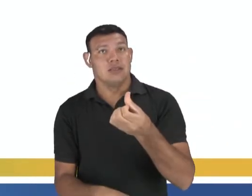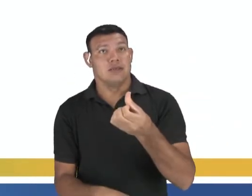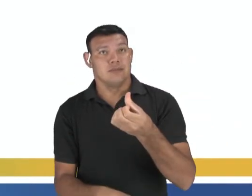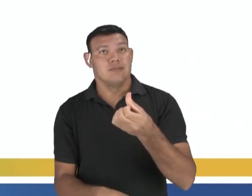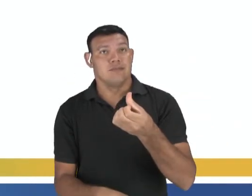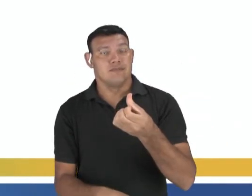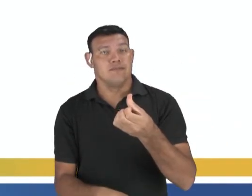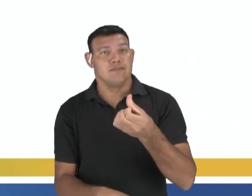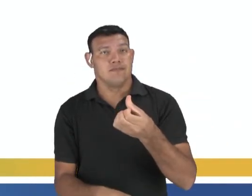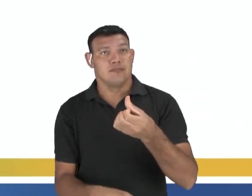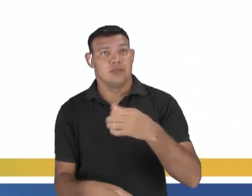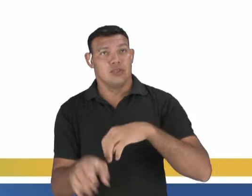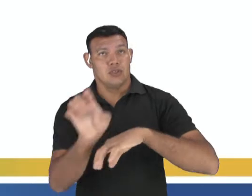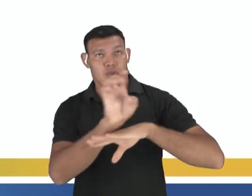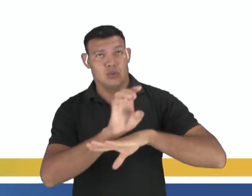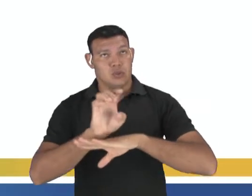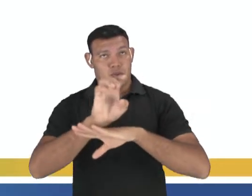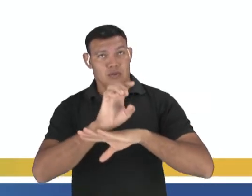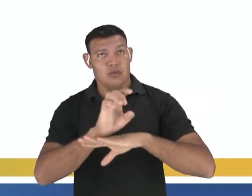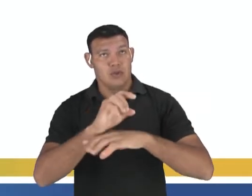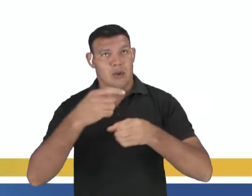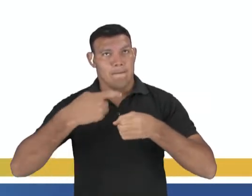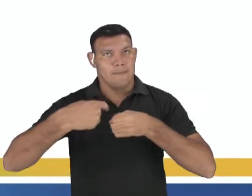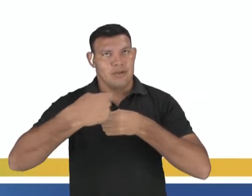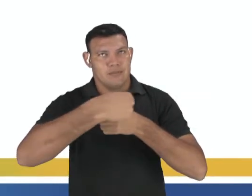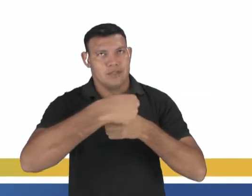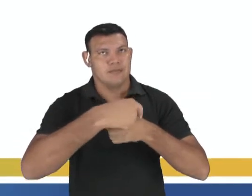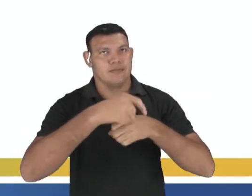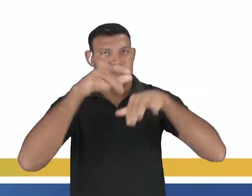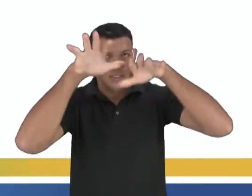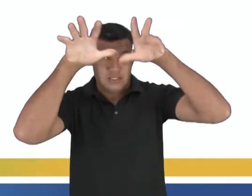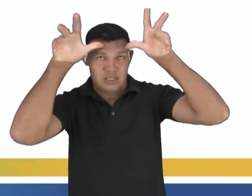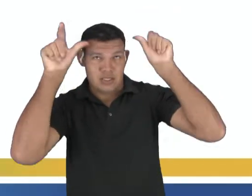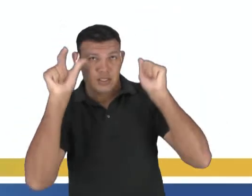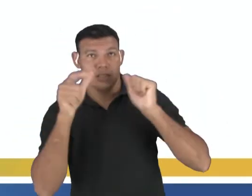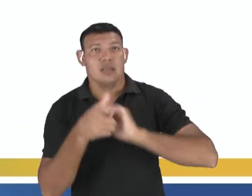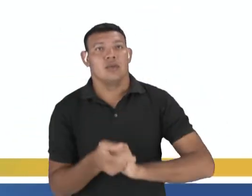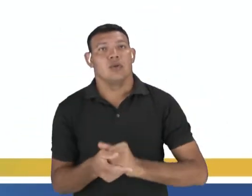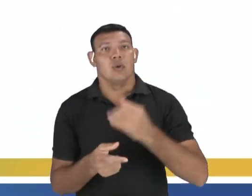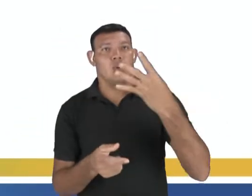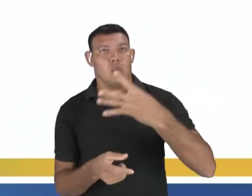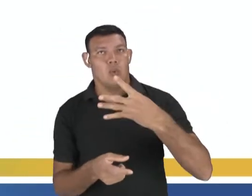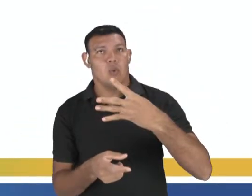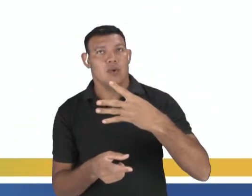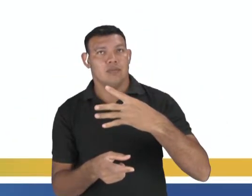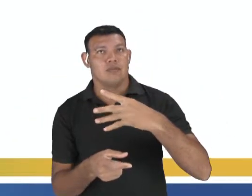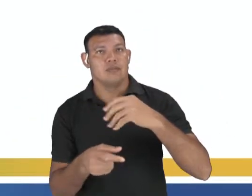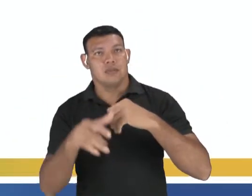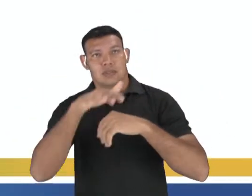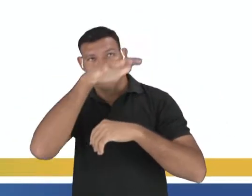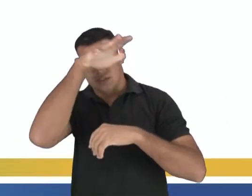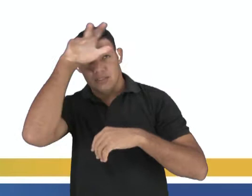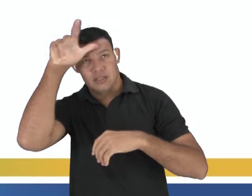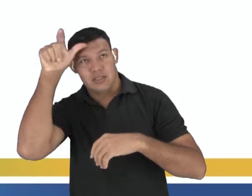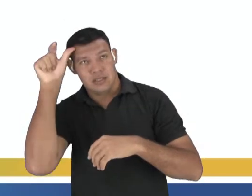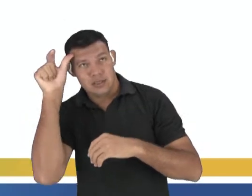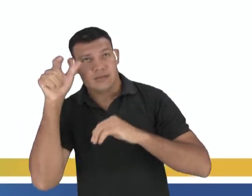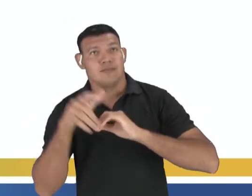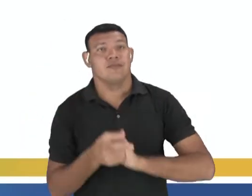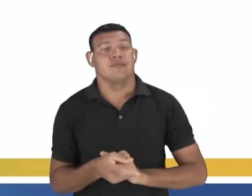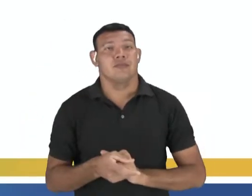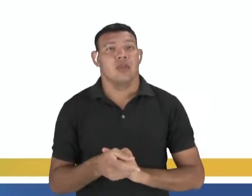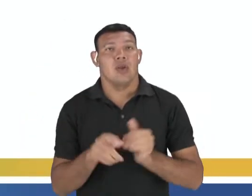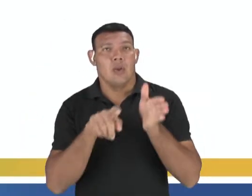pesquisa sobre os sintomas dessa doença e pretende aleatoriamente, ou seja, ele vai escolher sem